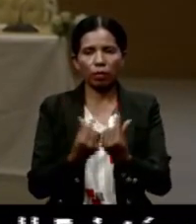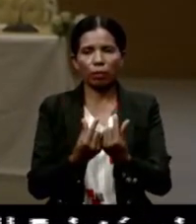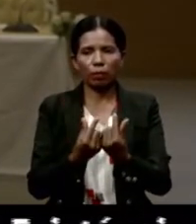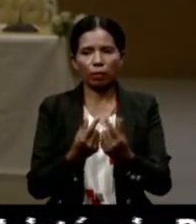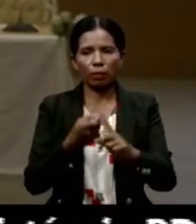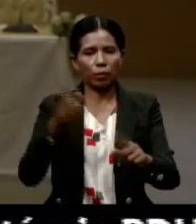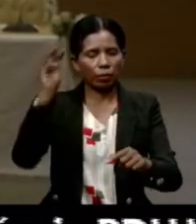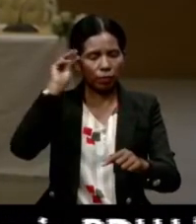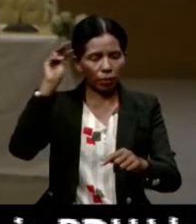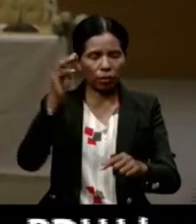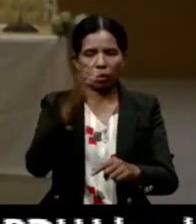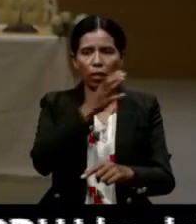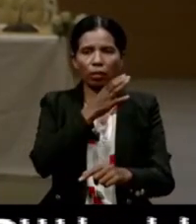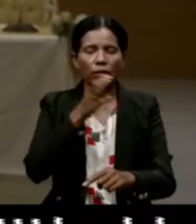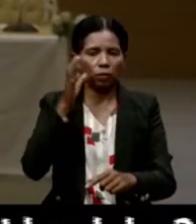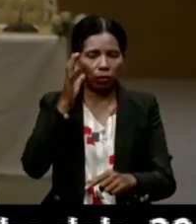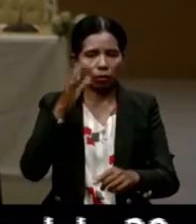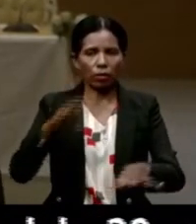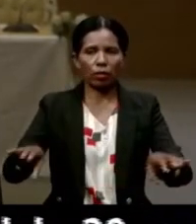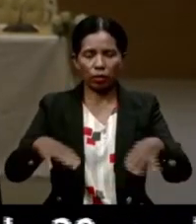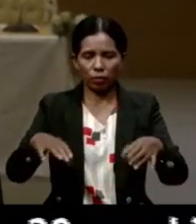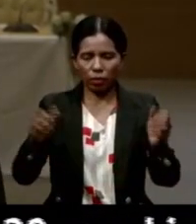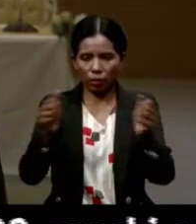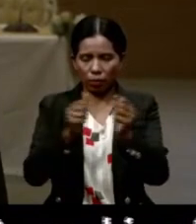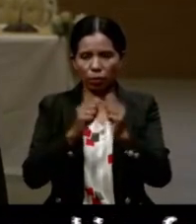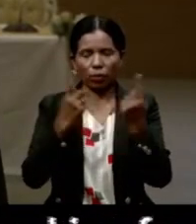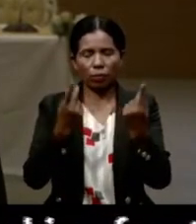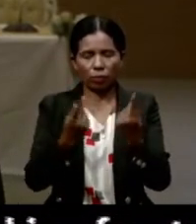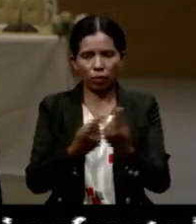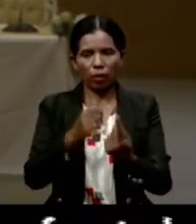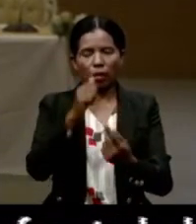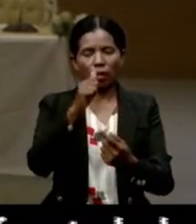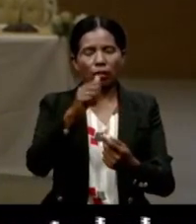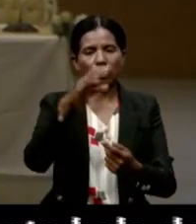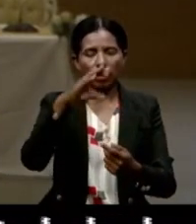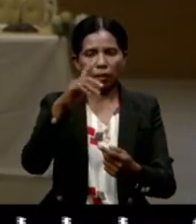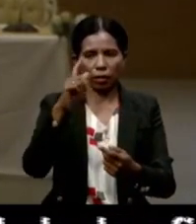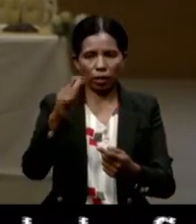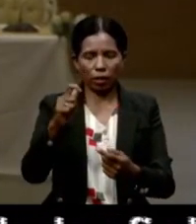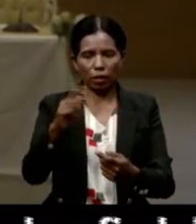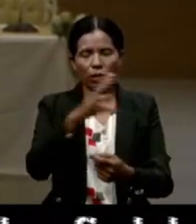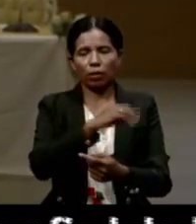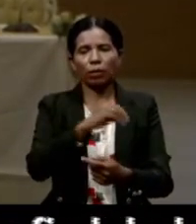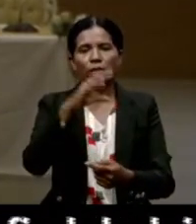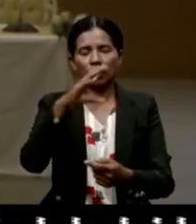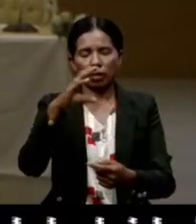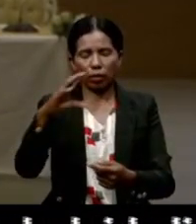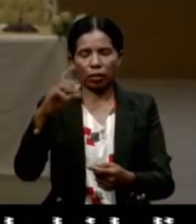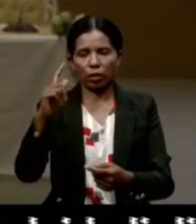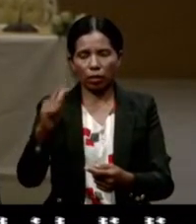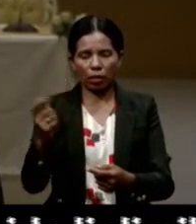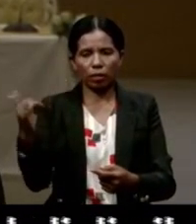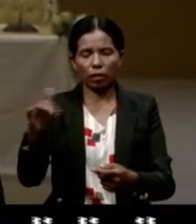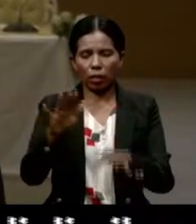no ministério agricultura nia serviço mutu com companhia ACT no mos CCT, Sira La Amutu, Sira